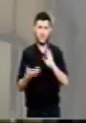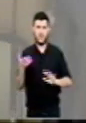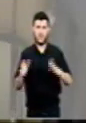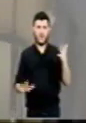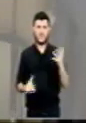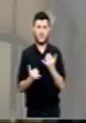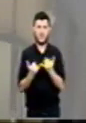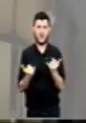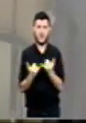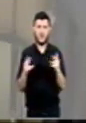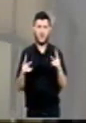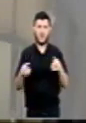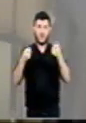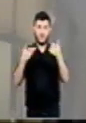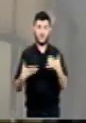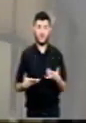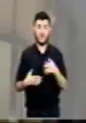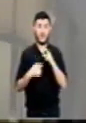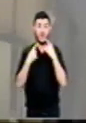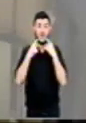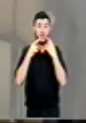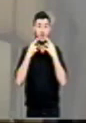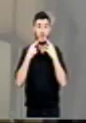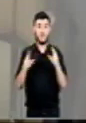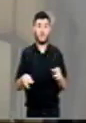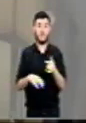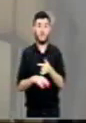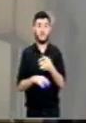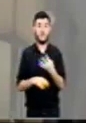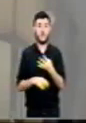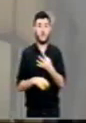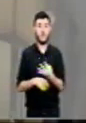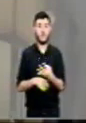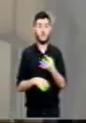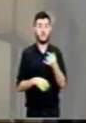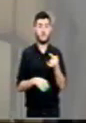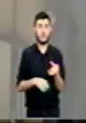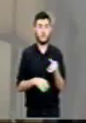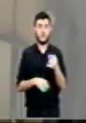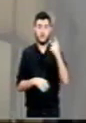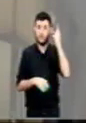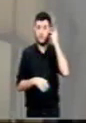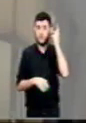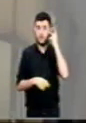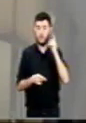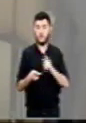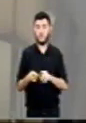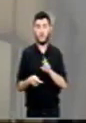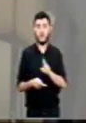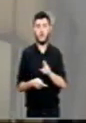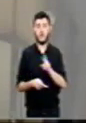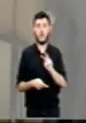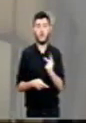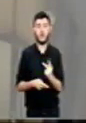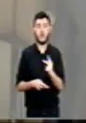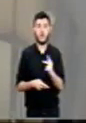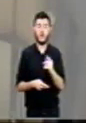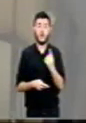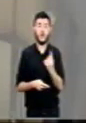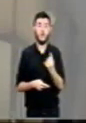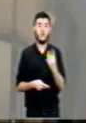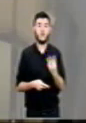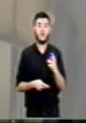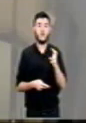reclamação 24473 de São Paulo e do RHC 13 ou melhor, 135.683 de